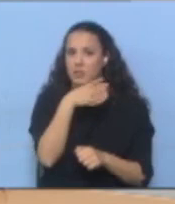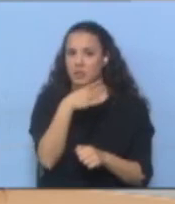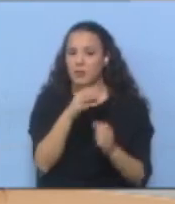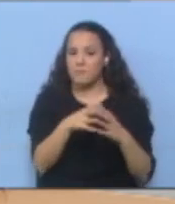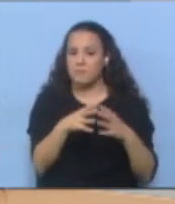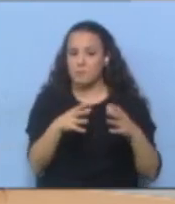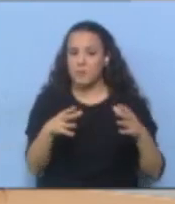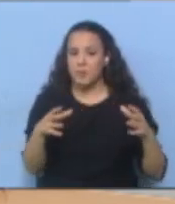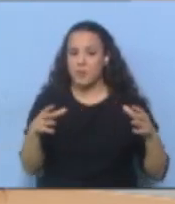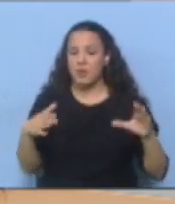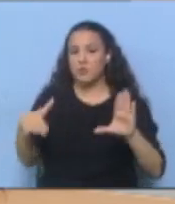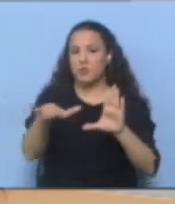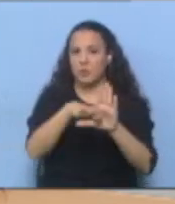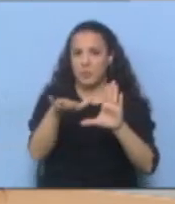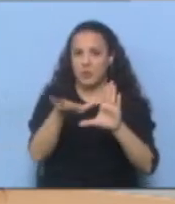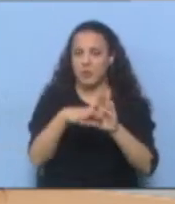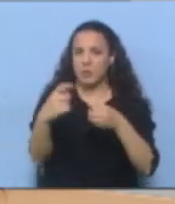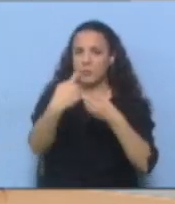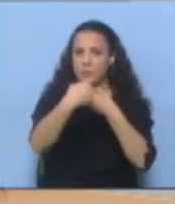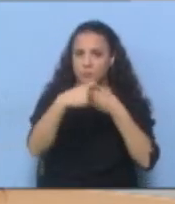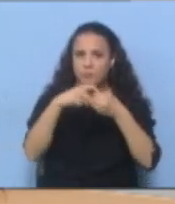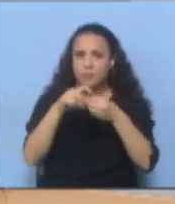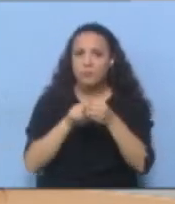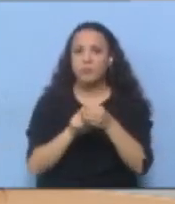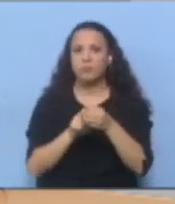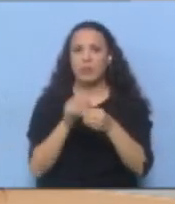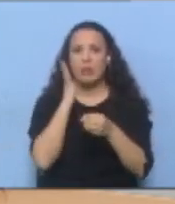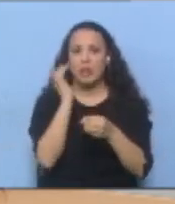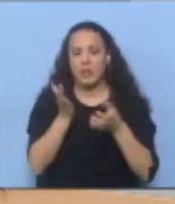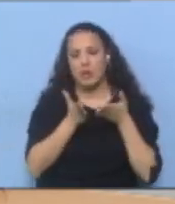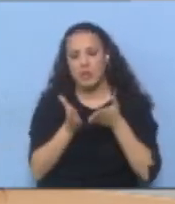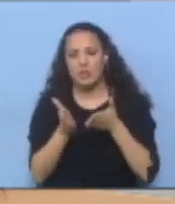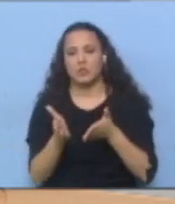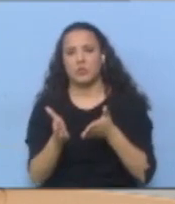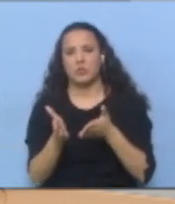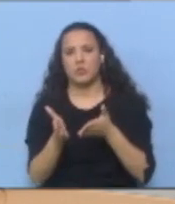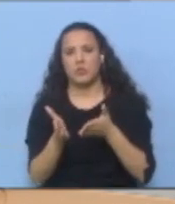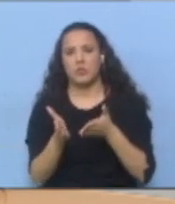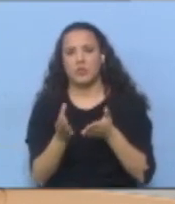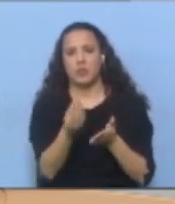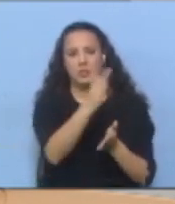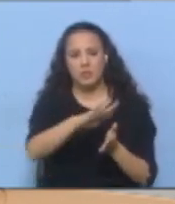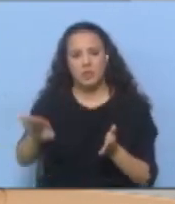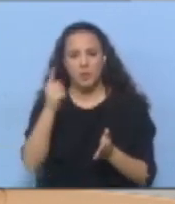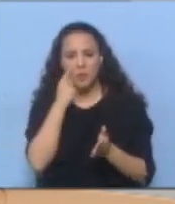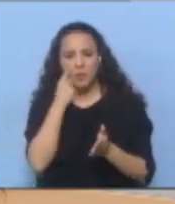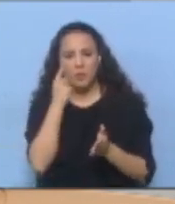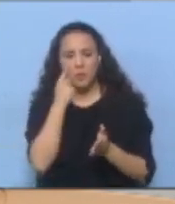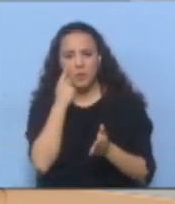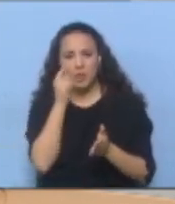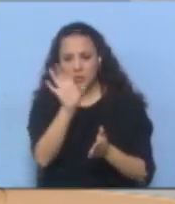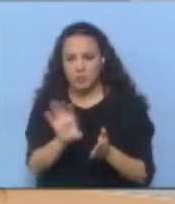colaboradores e os que querem frequentar e ajudar a que esse ginásio seja de facto uma realidade. Estou a ver aqui um